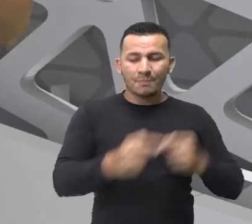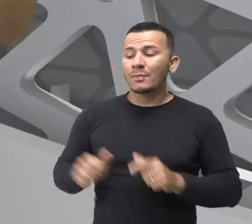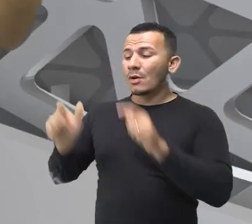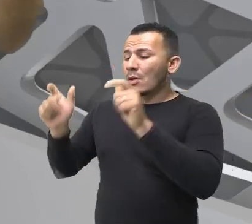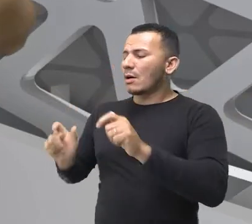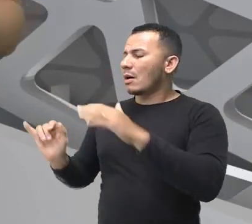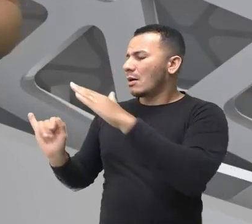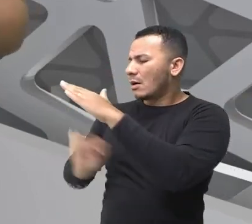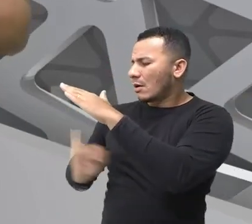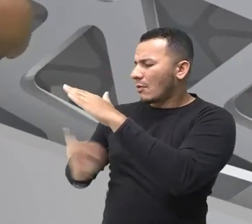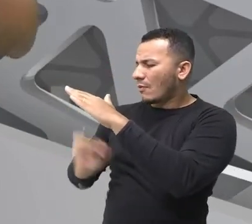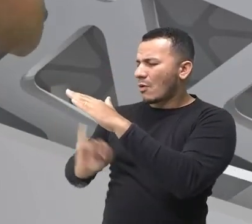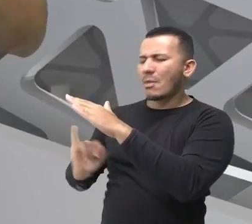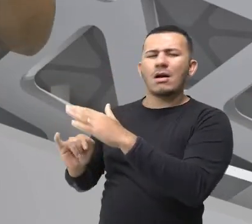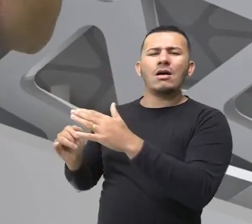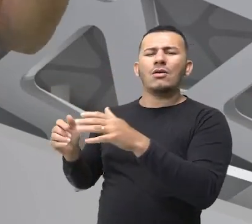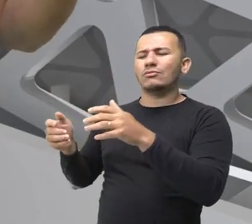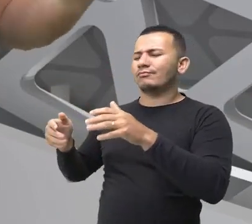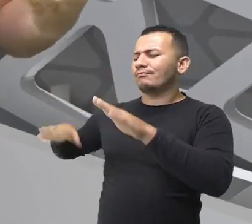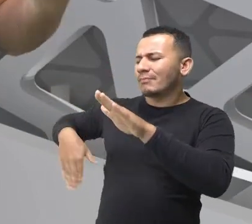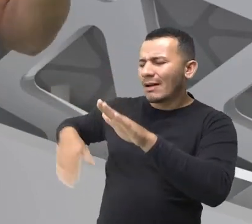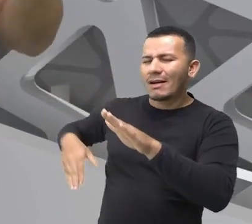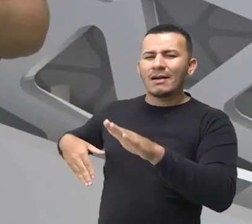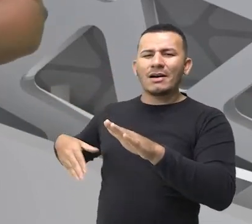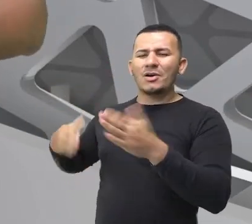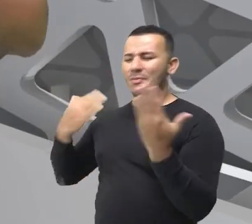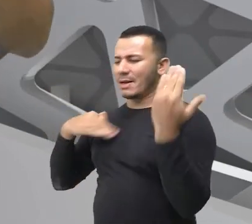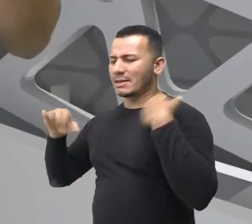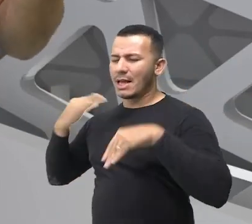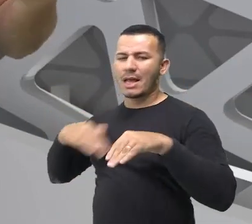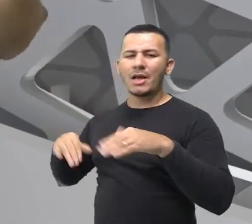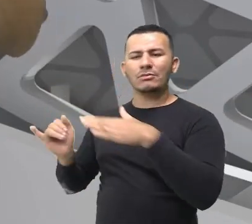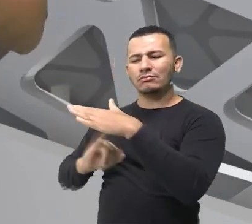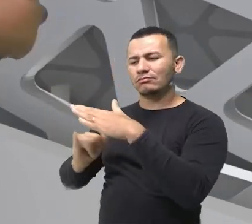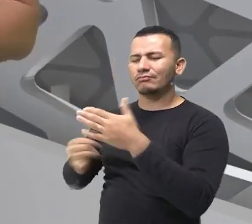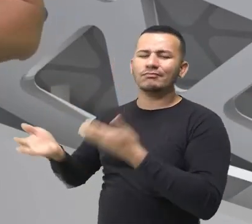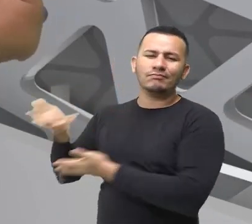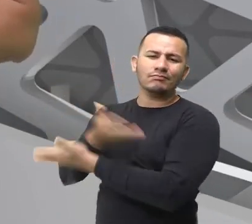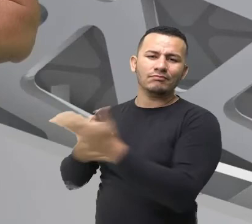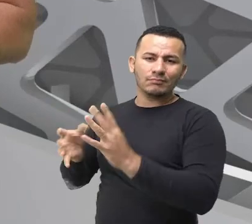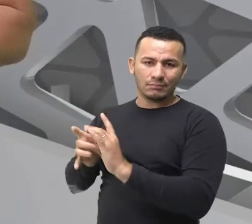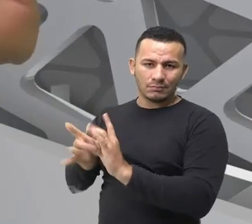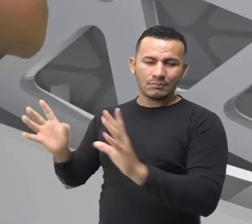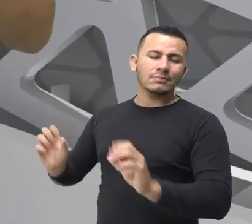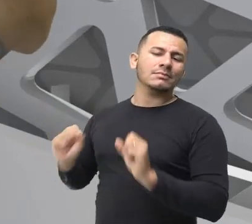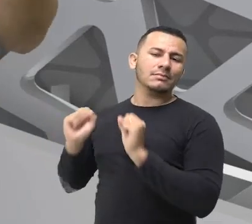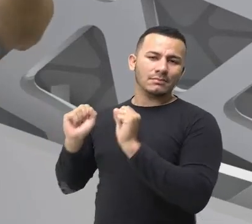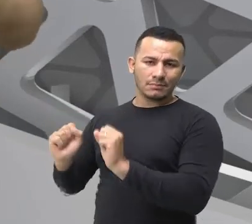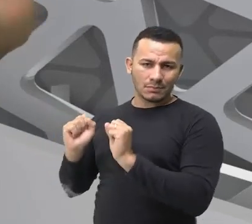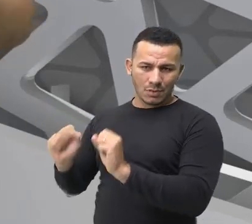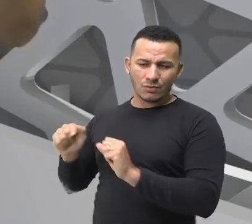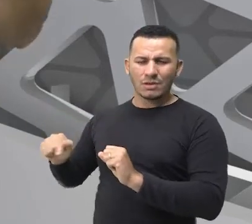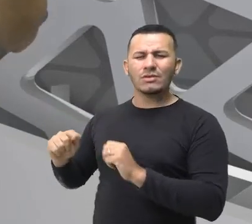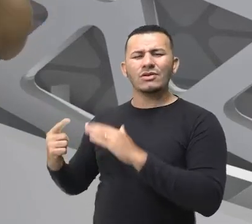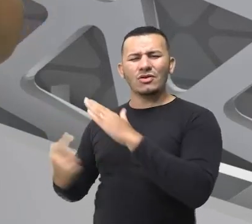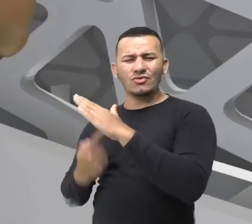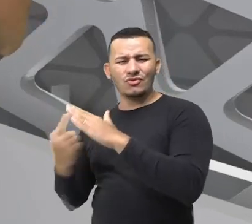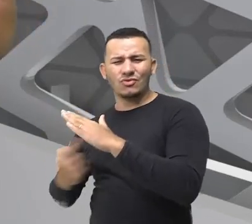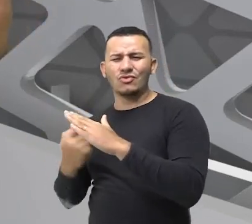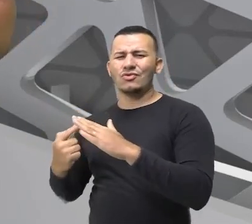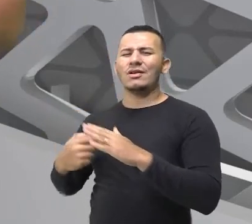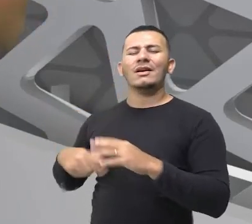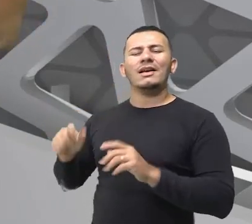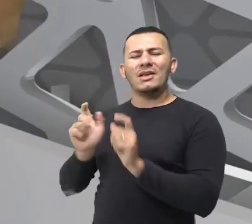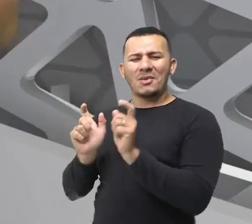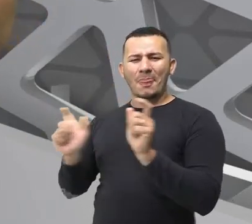ambientes informais aí você tem a liberdade utilizar uma linguagem mais informal que admite gírias e expressões